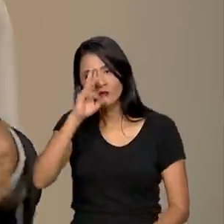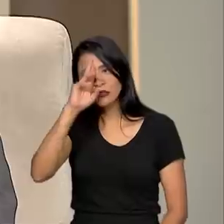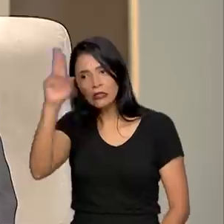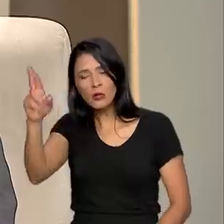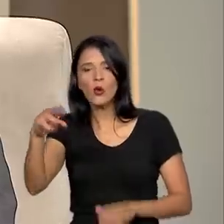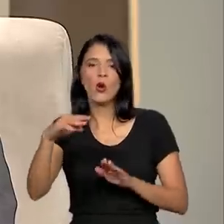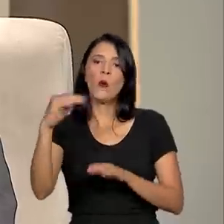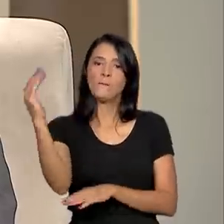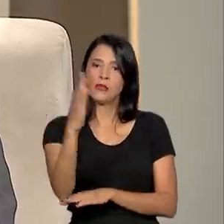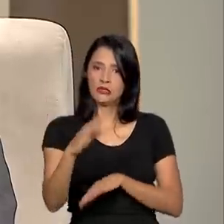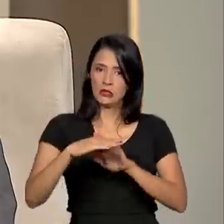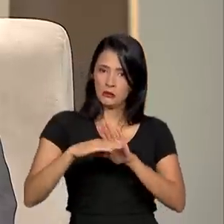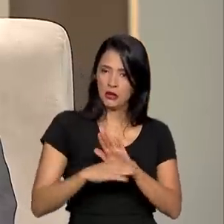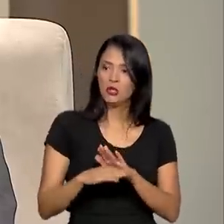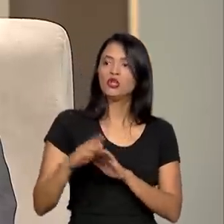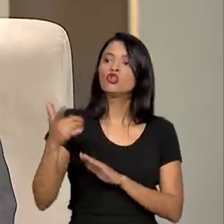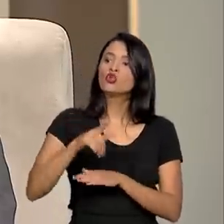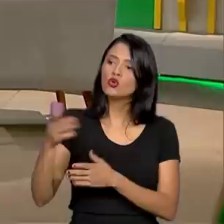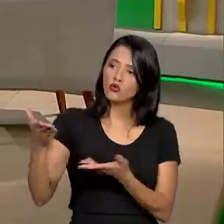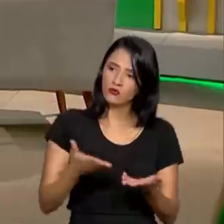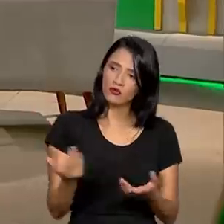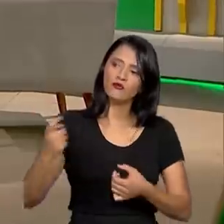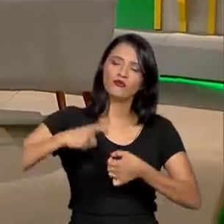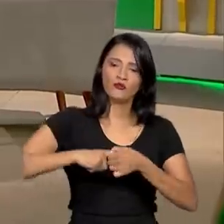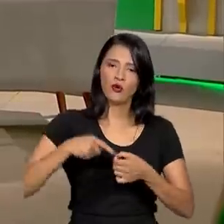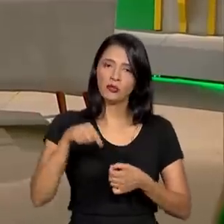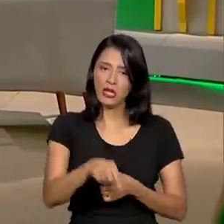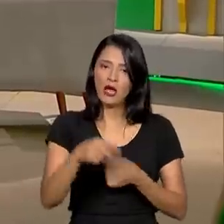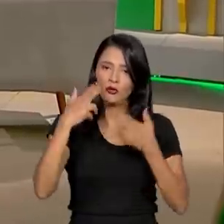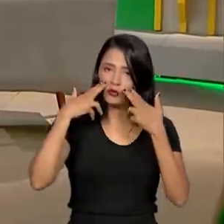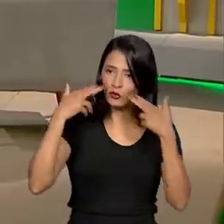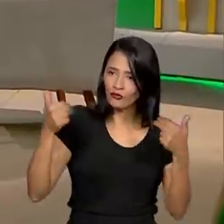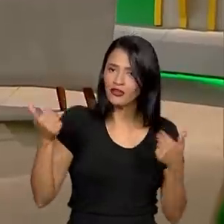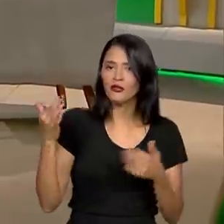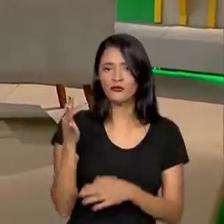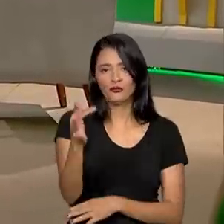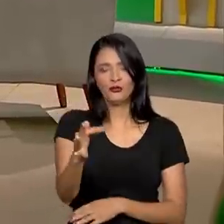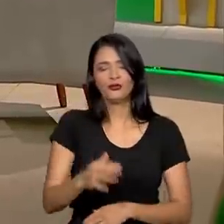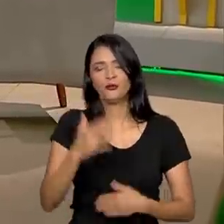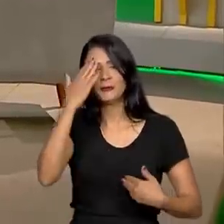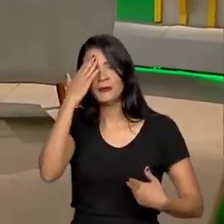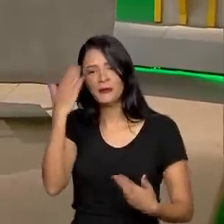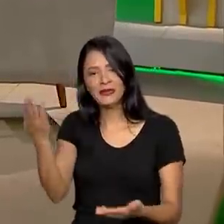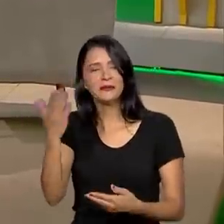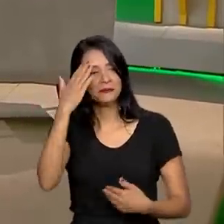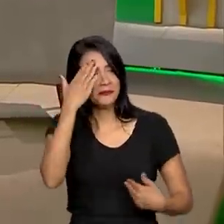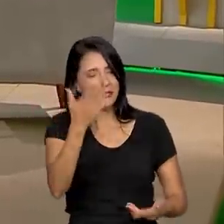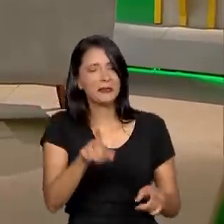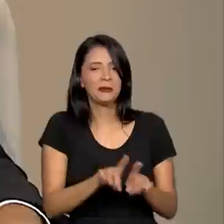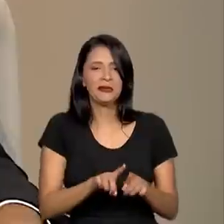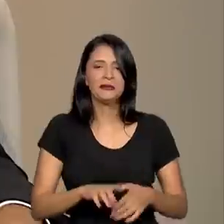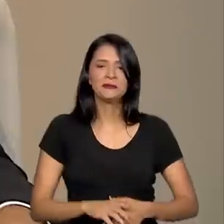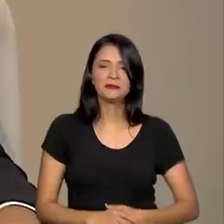Pauta. Já deixo o convite para o senhor voltar com novidades no futuro. Um privilégio, muito obrigado. Muito obrigado, presidente.